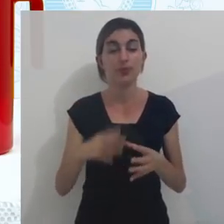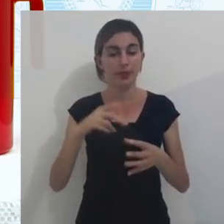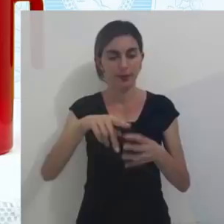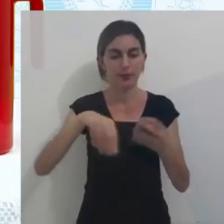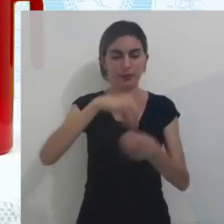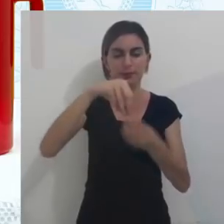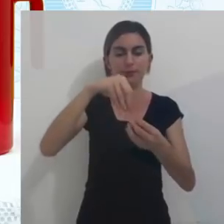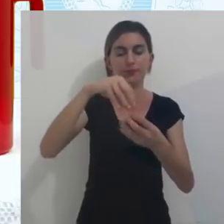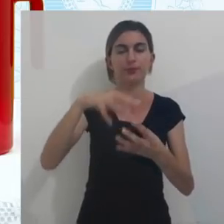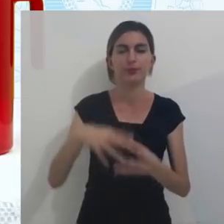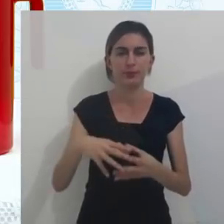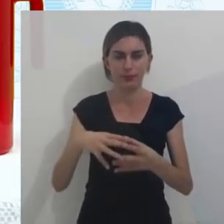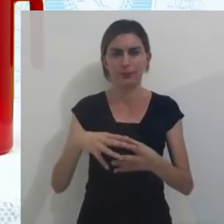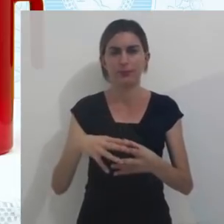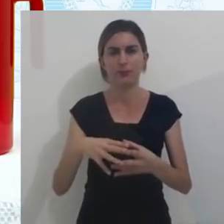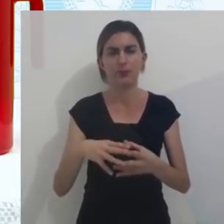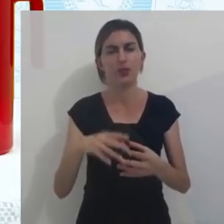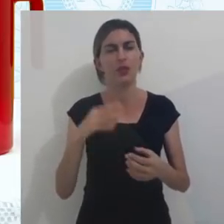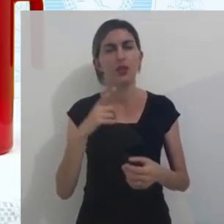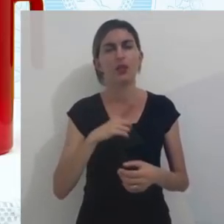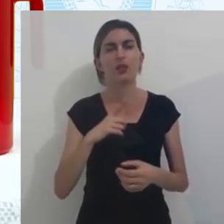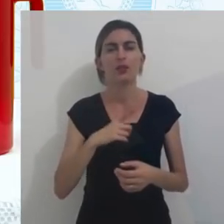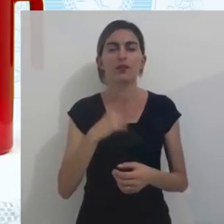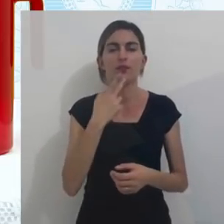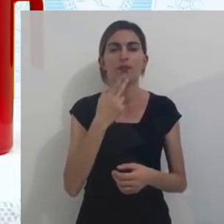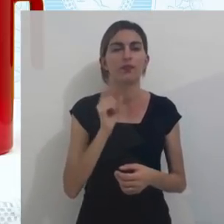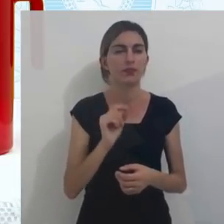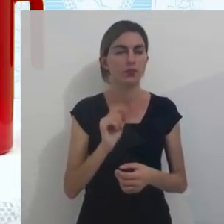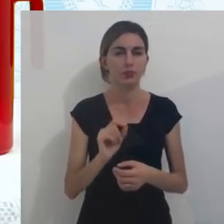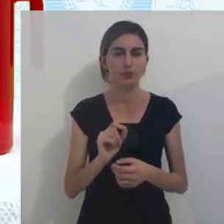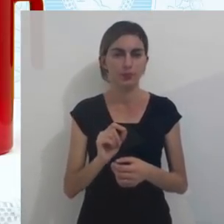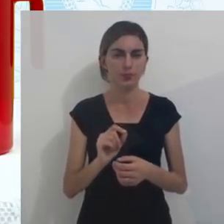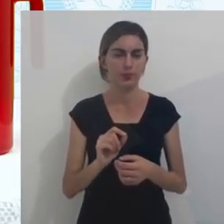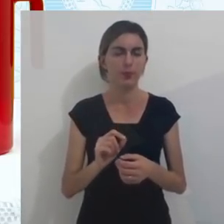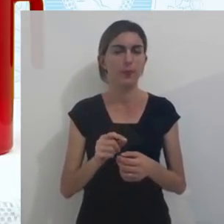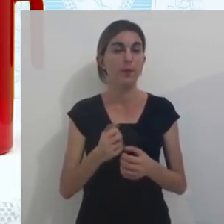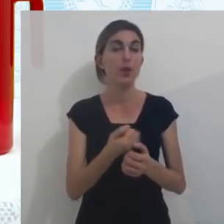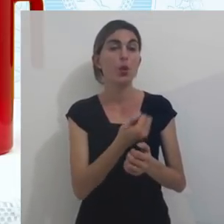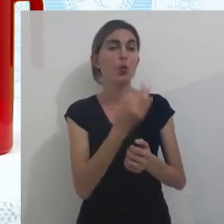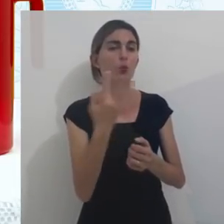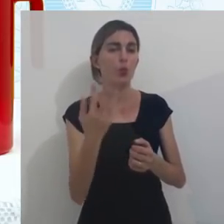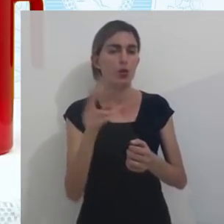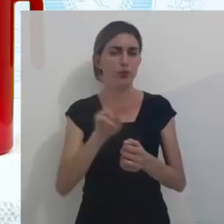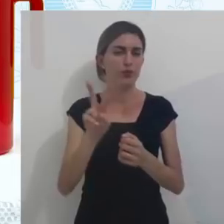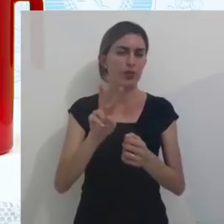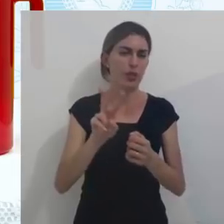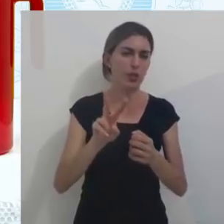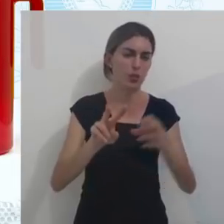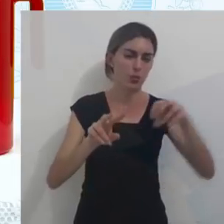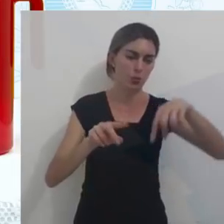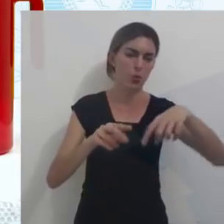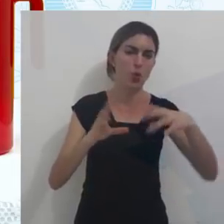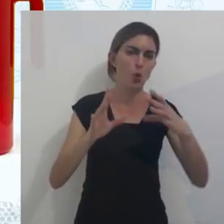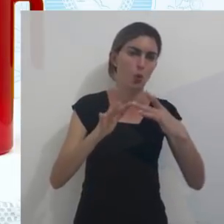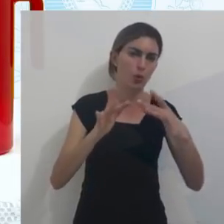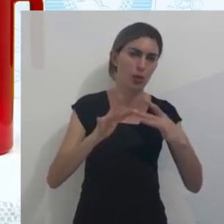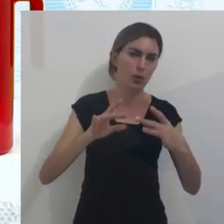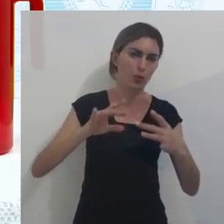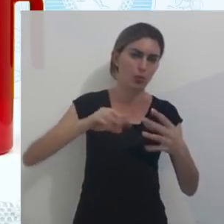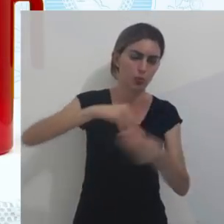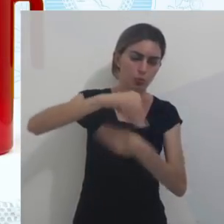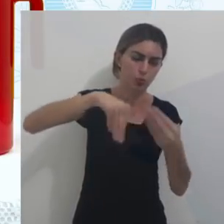Essa reação daí, né, a gente diz o seguinte, a gente diz que quando o vinagre ele entra em contato com